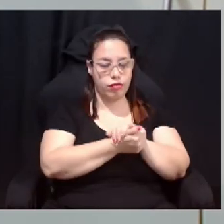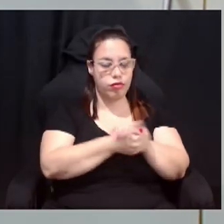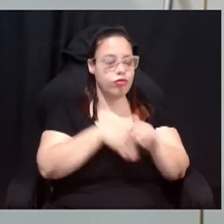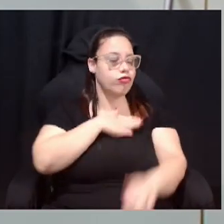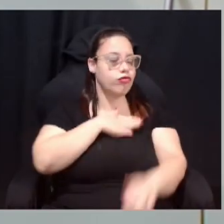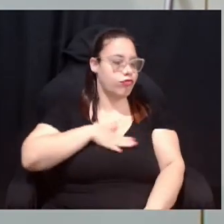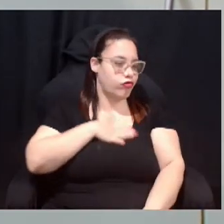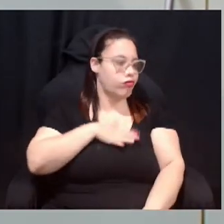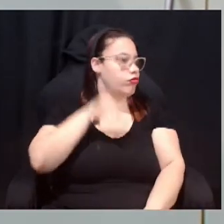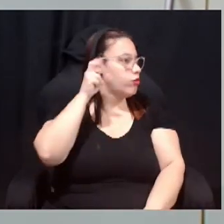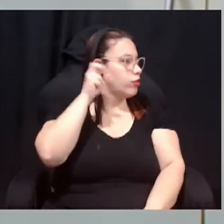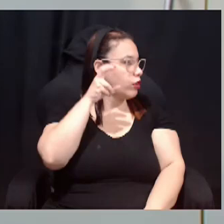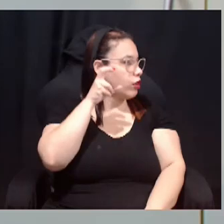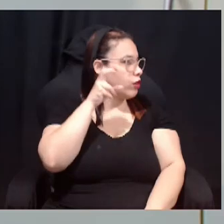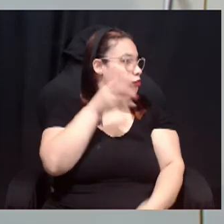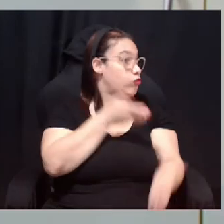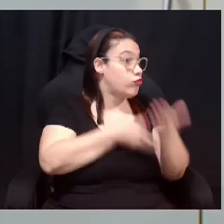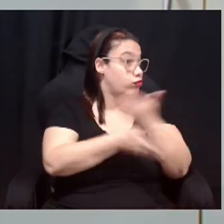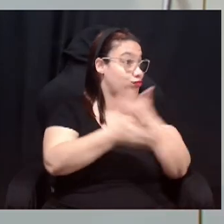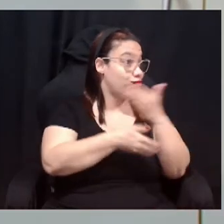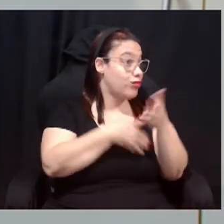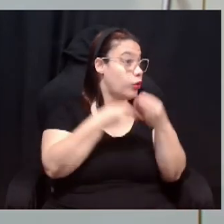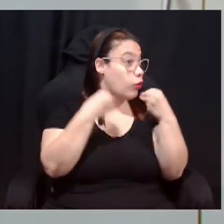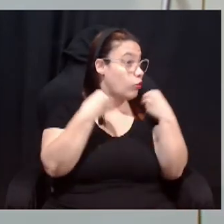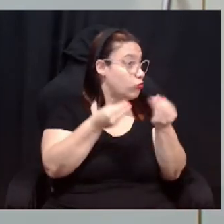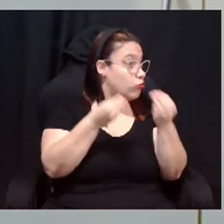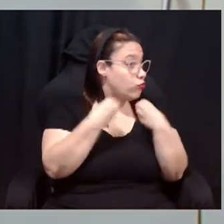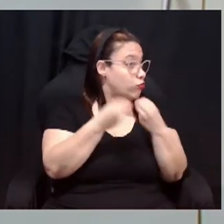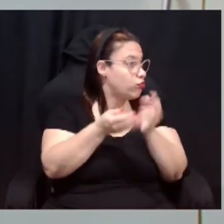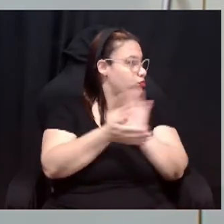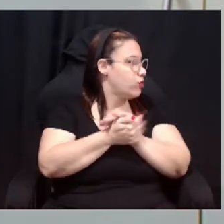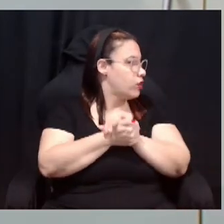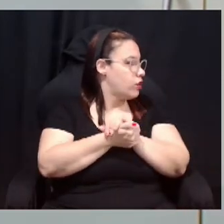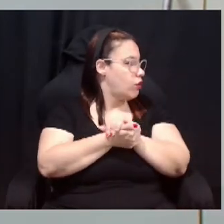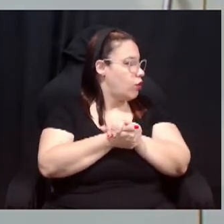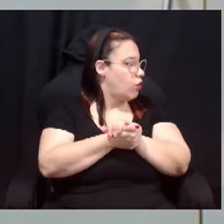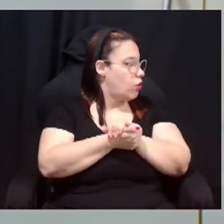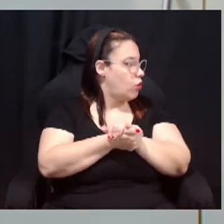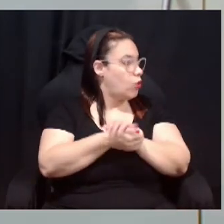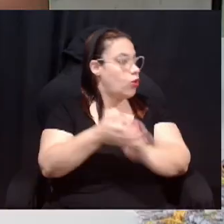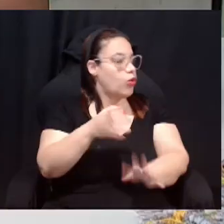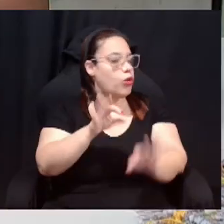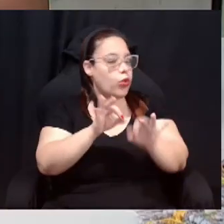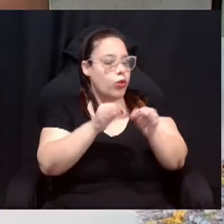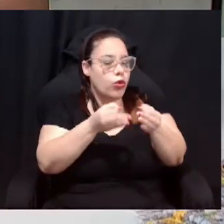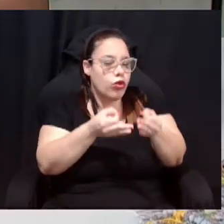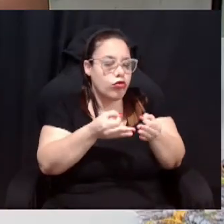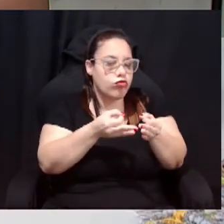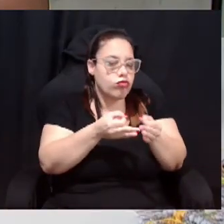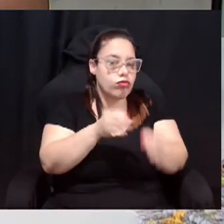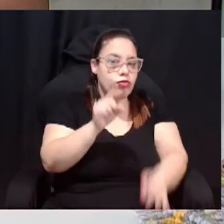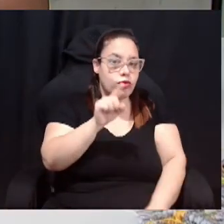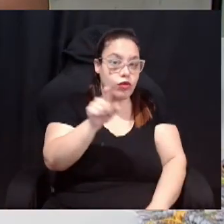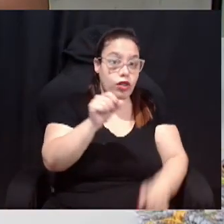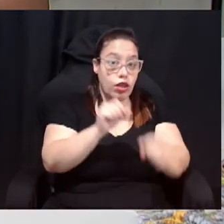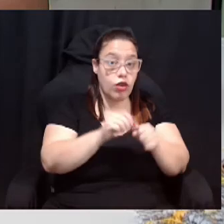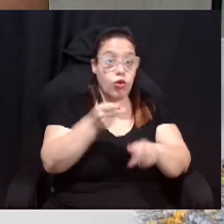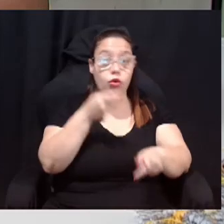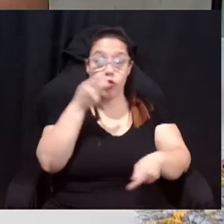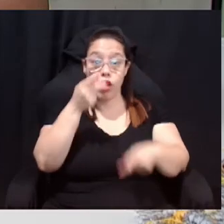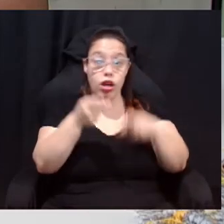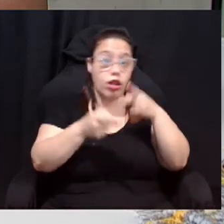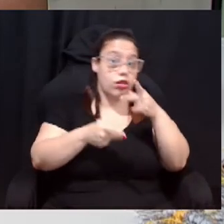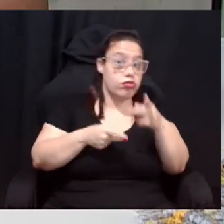essa demanda, né? De como que a gente traz uma coisa que no simples e elas mesmas vão falando das demandas,